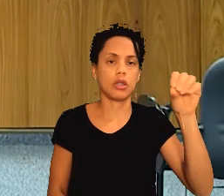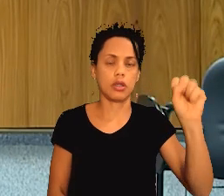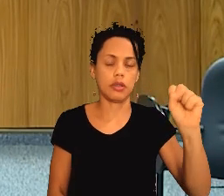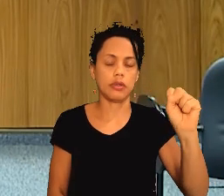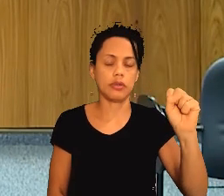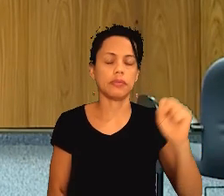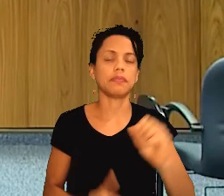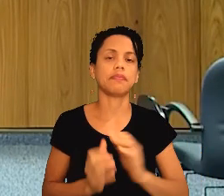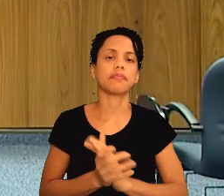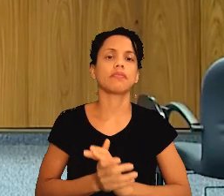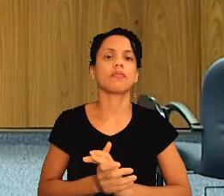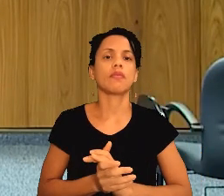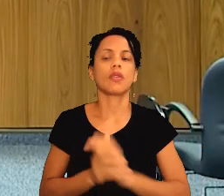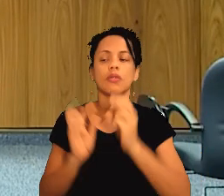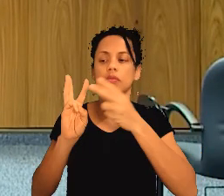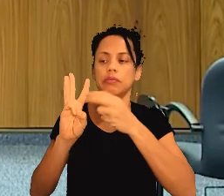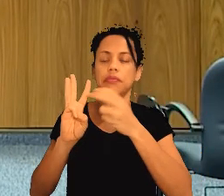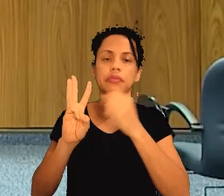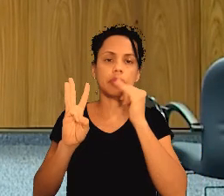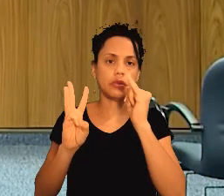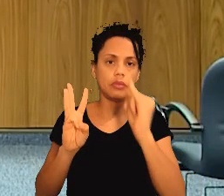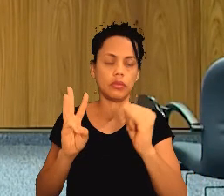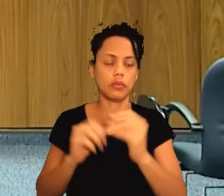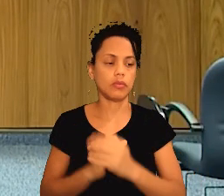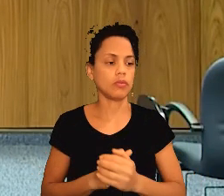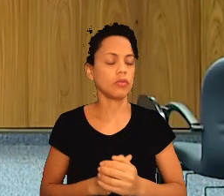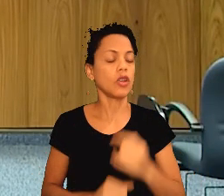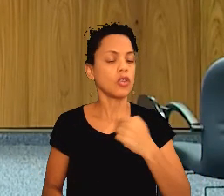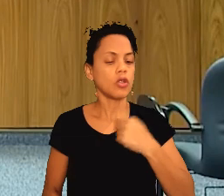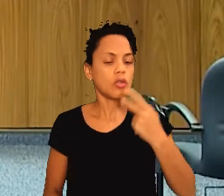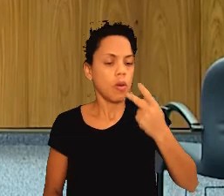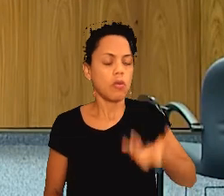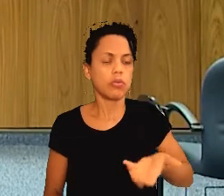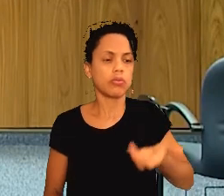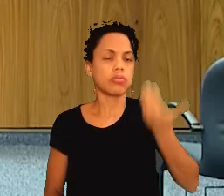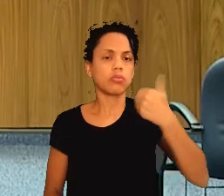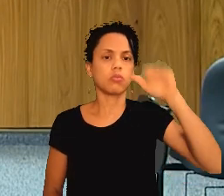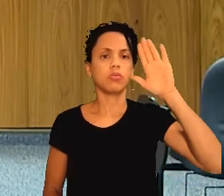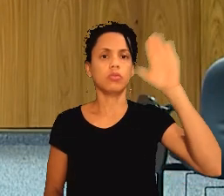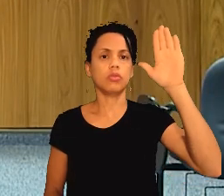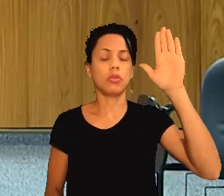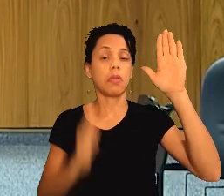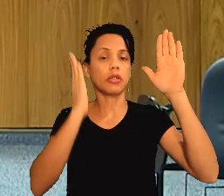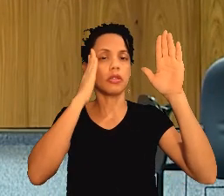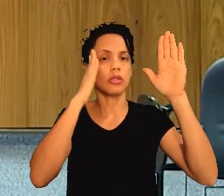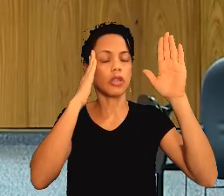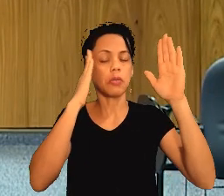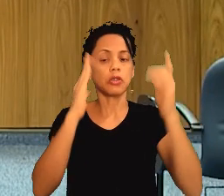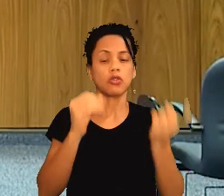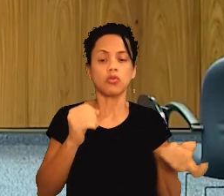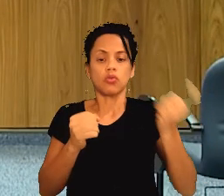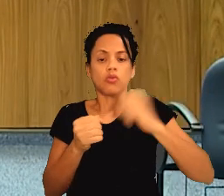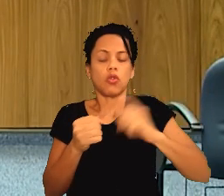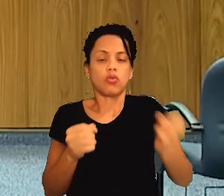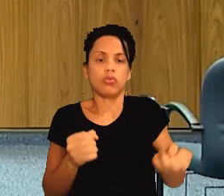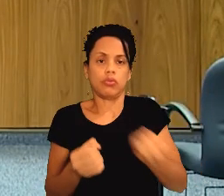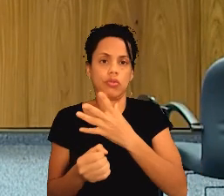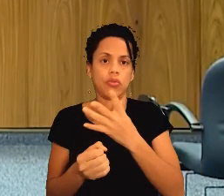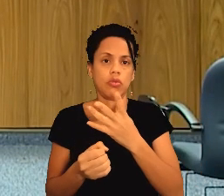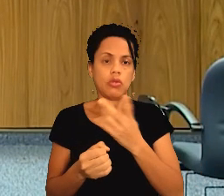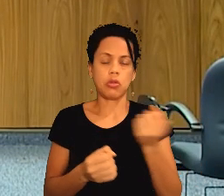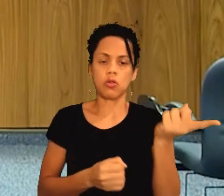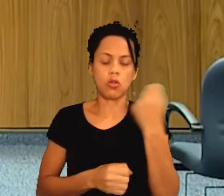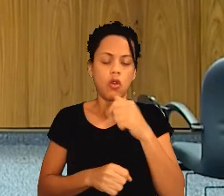Eles dizem: nós gostaríamos de levantar a nossa voz para aqueles que desejam saber bem por que nós fizemos essa nova